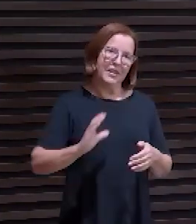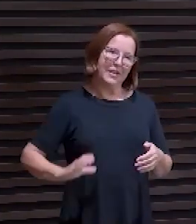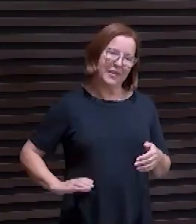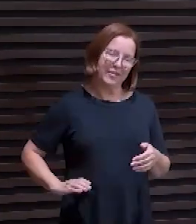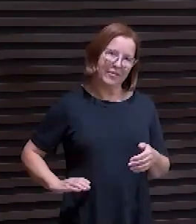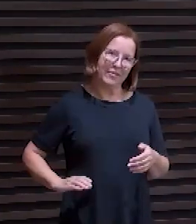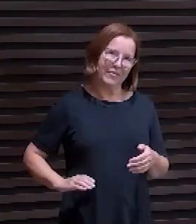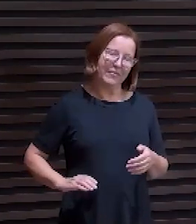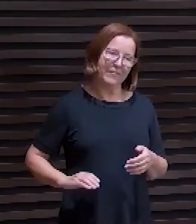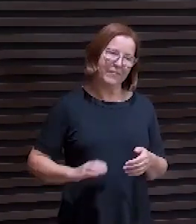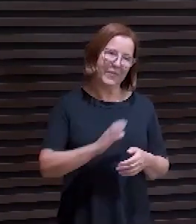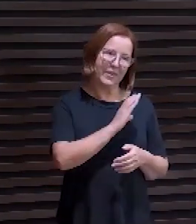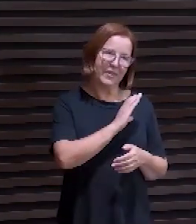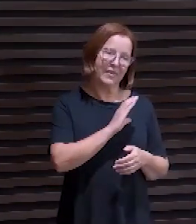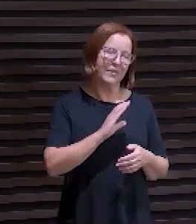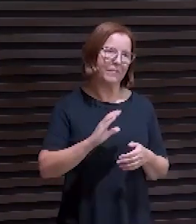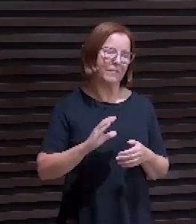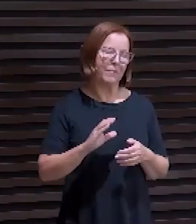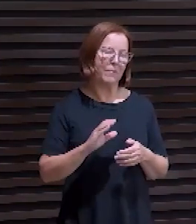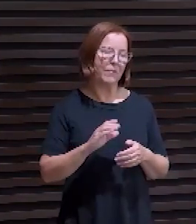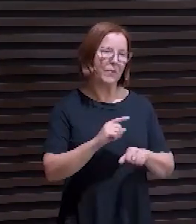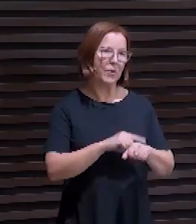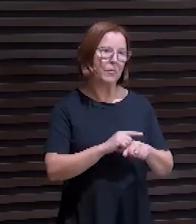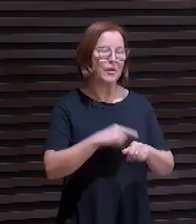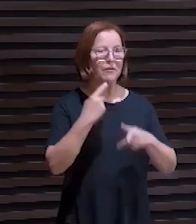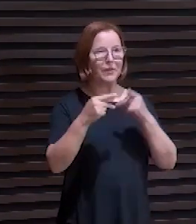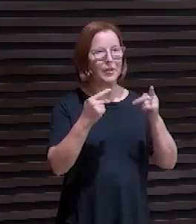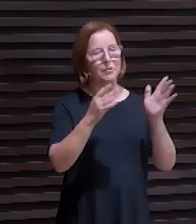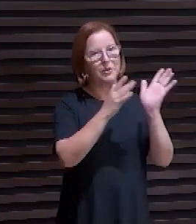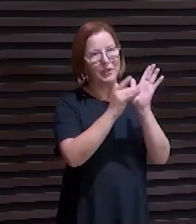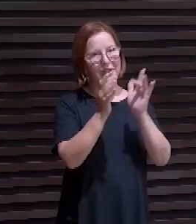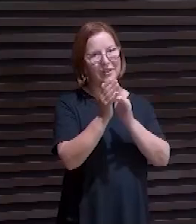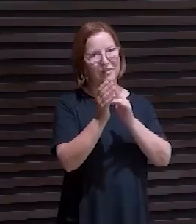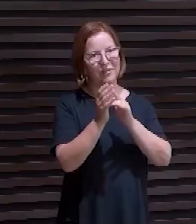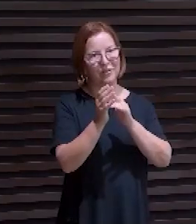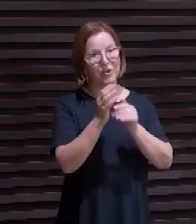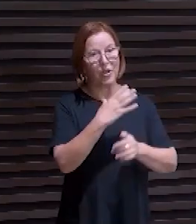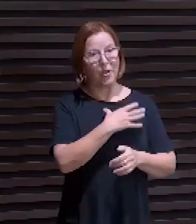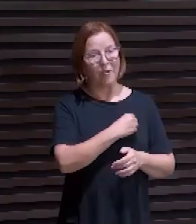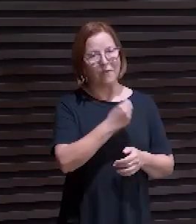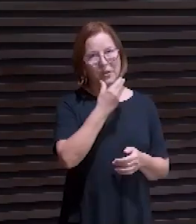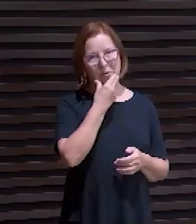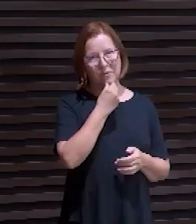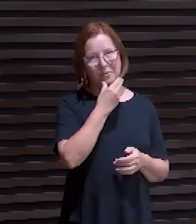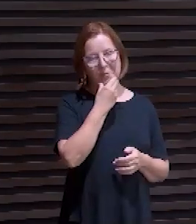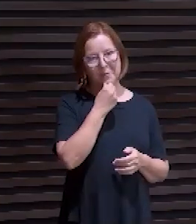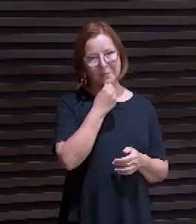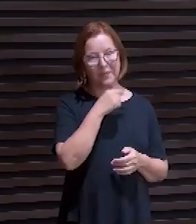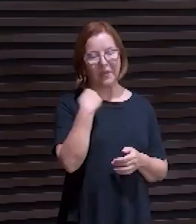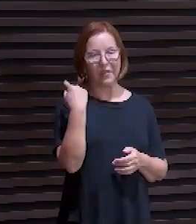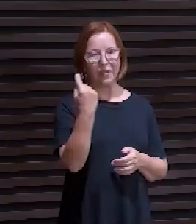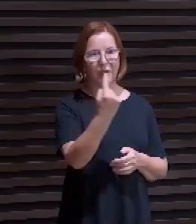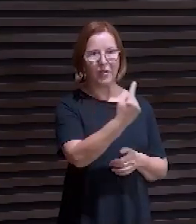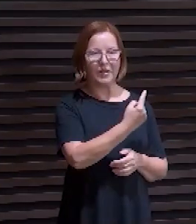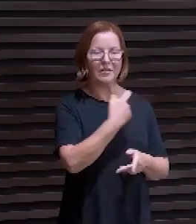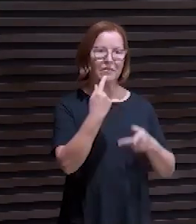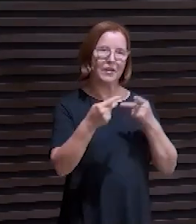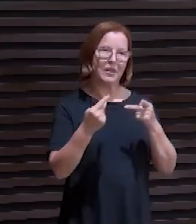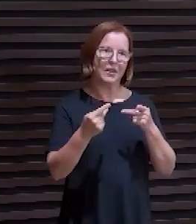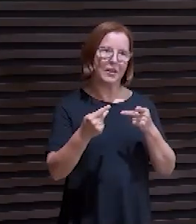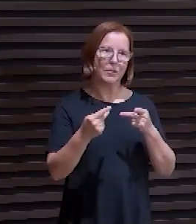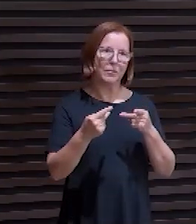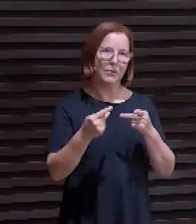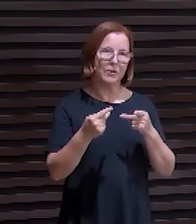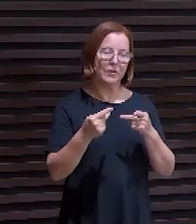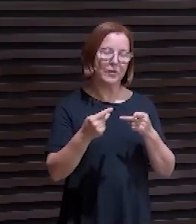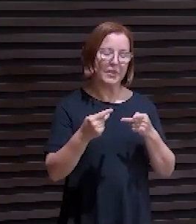do Pai. Quando falamos de Jesus como Filho do homem, nós falamos de sua encarnação.